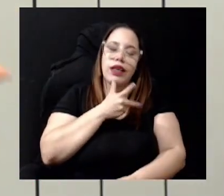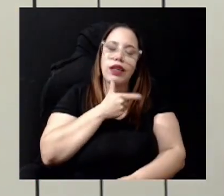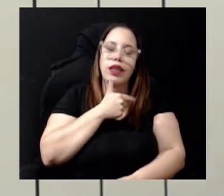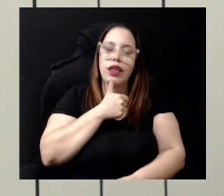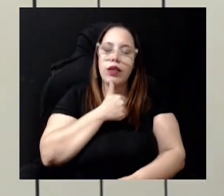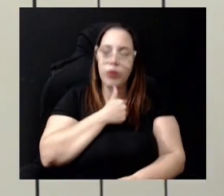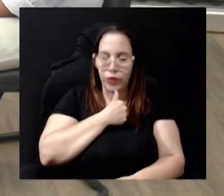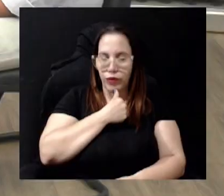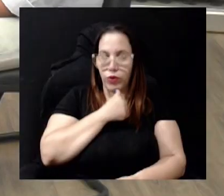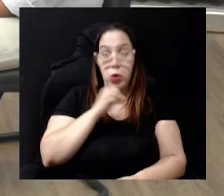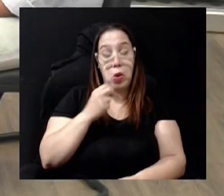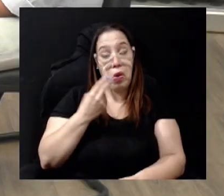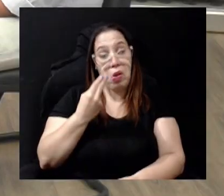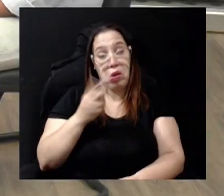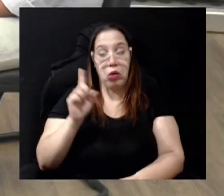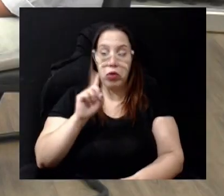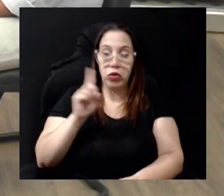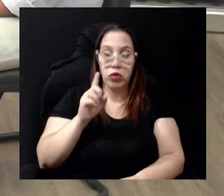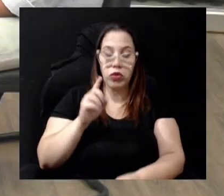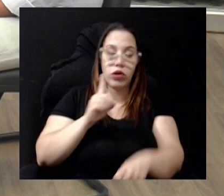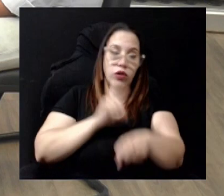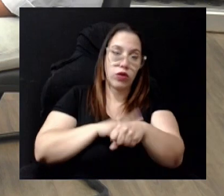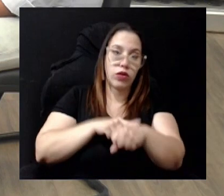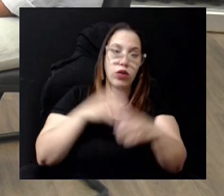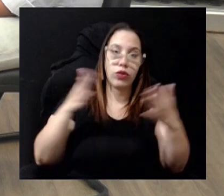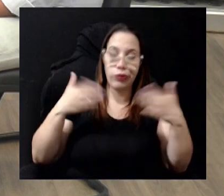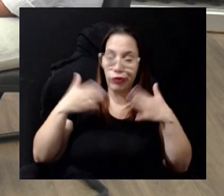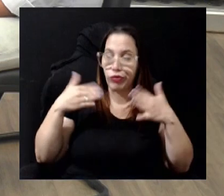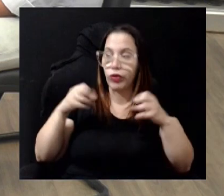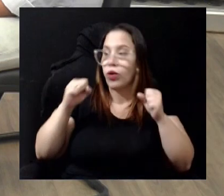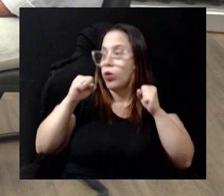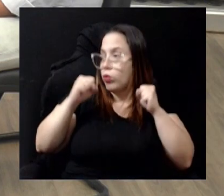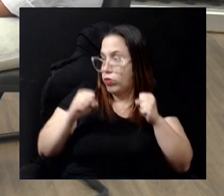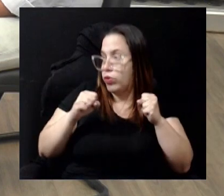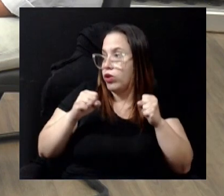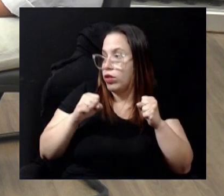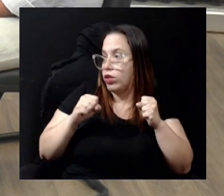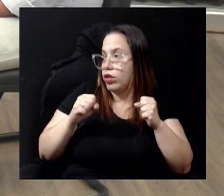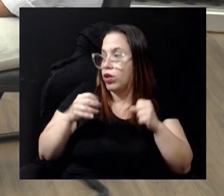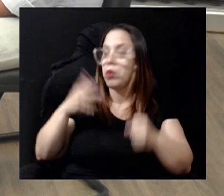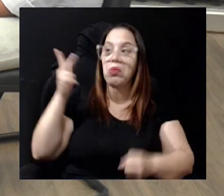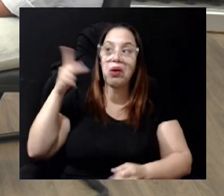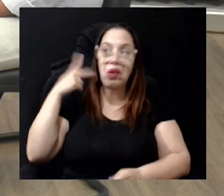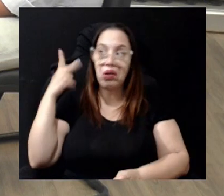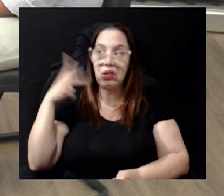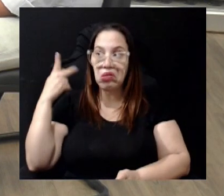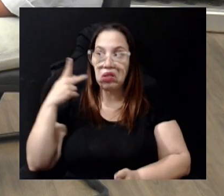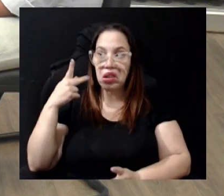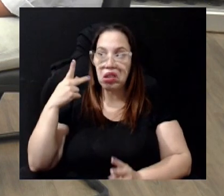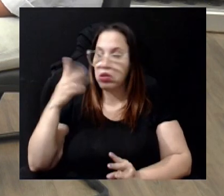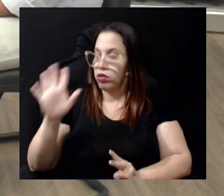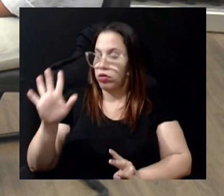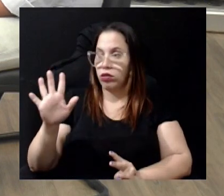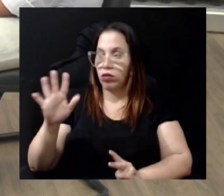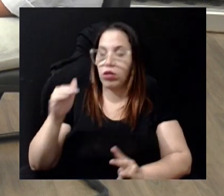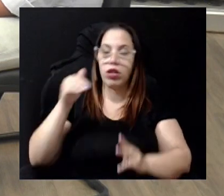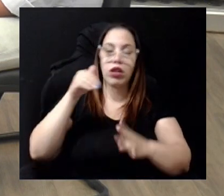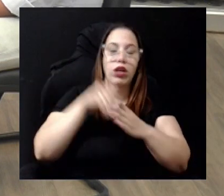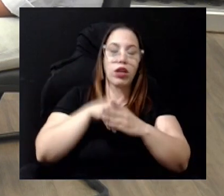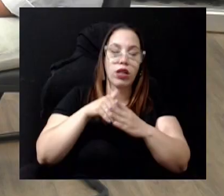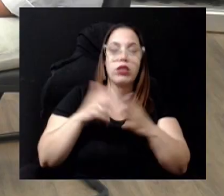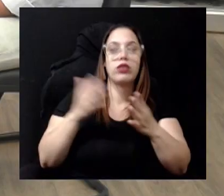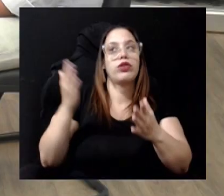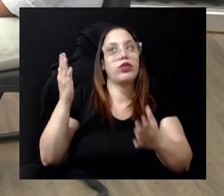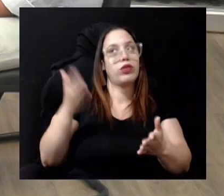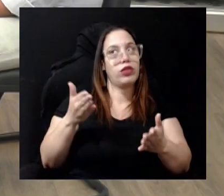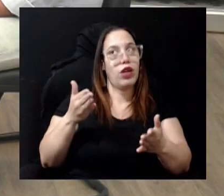não, o horário de verão, pode ser também aí uma questão política, pode ser por conta das eleições, já que já está